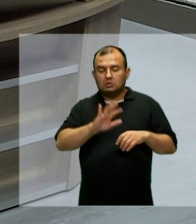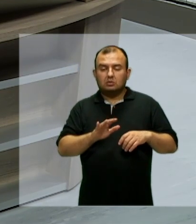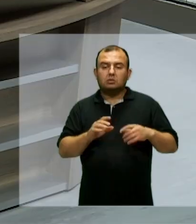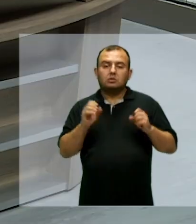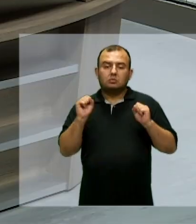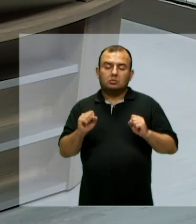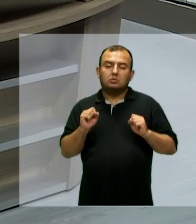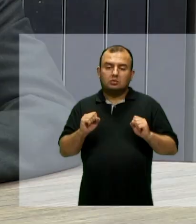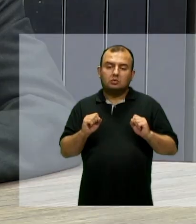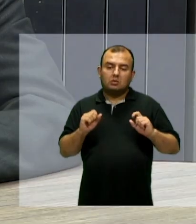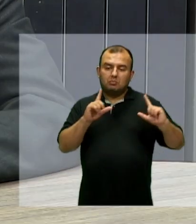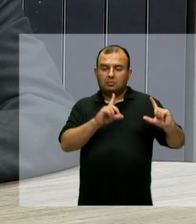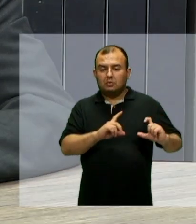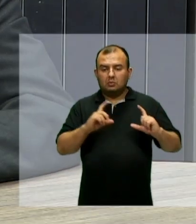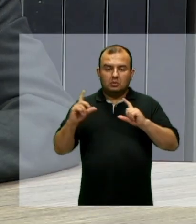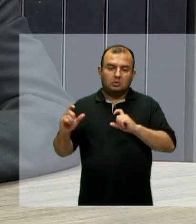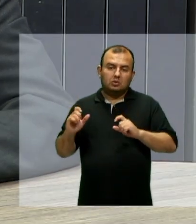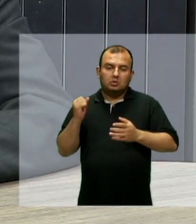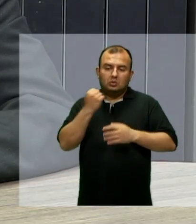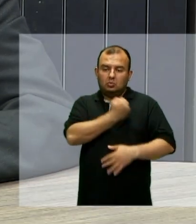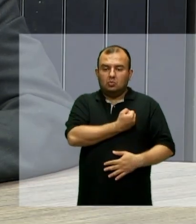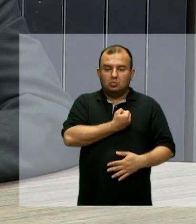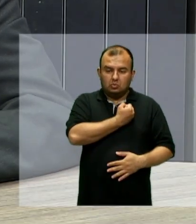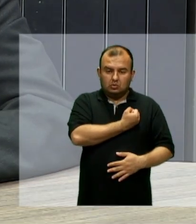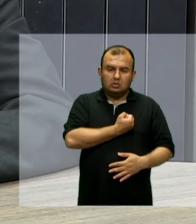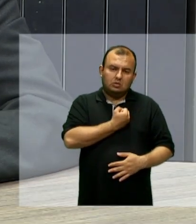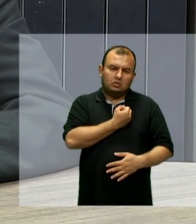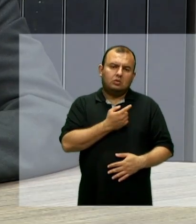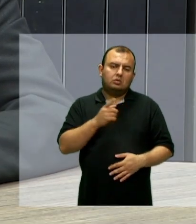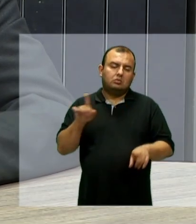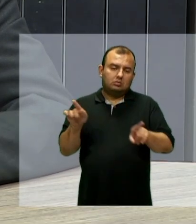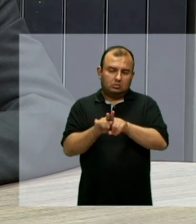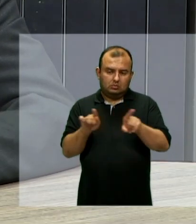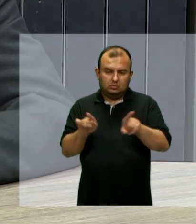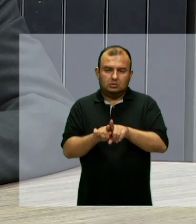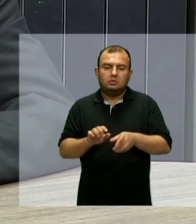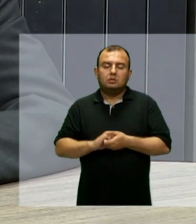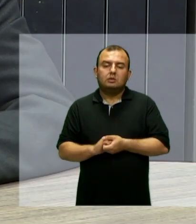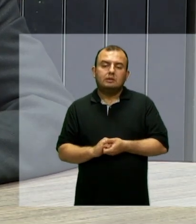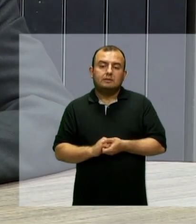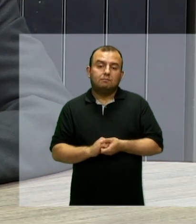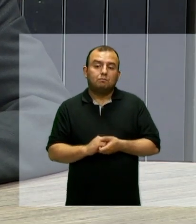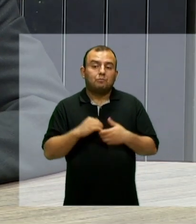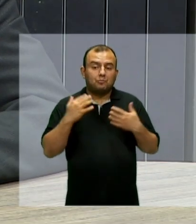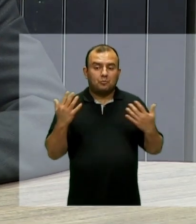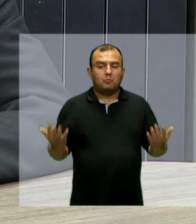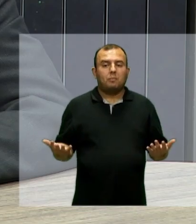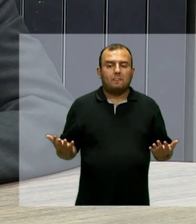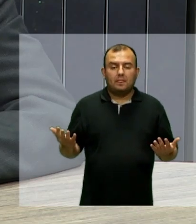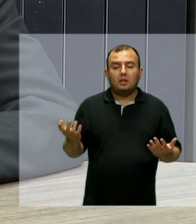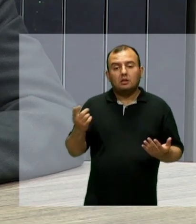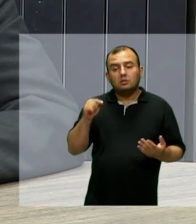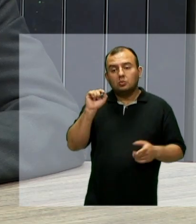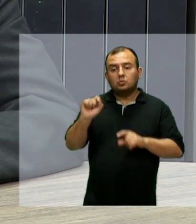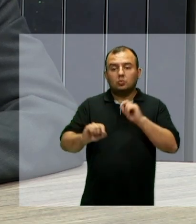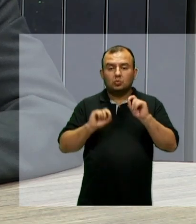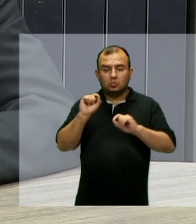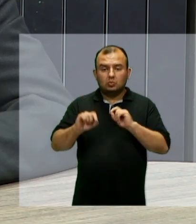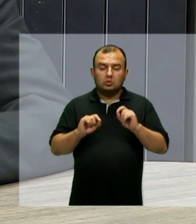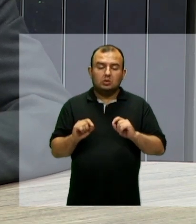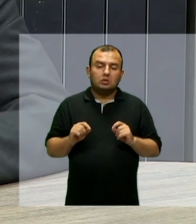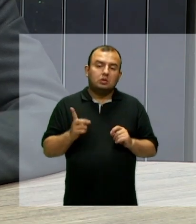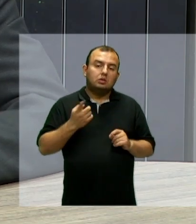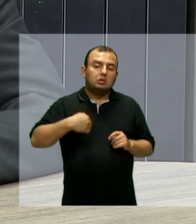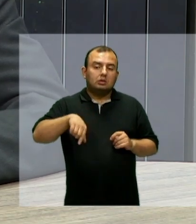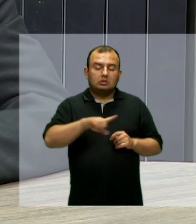uma outra mamografia, pode ser um ultrassom, geralmente, até mesmo uma ressonância, né? Então, isso seria a